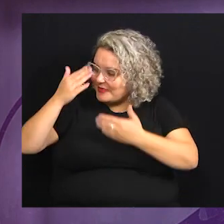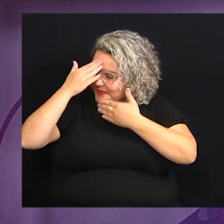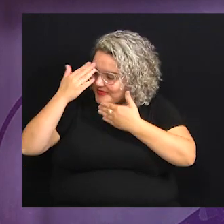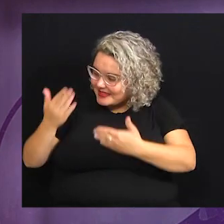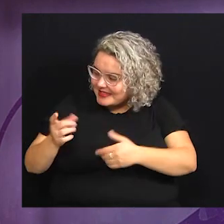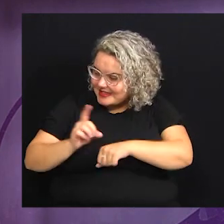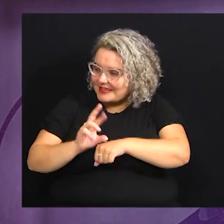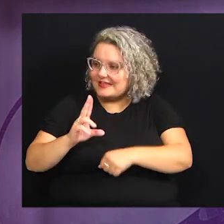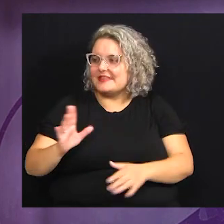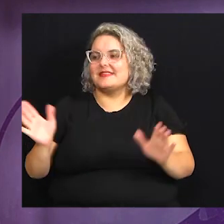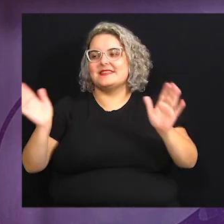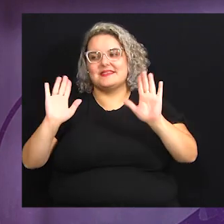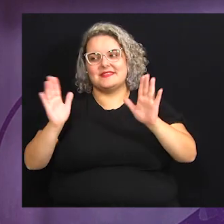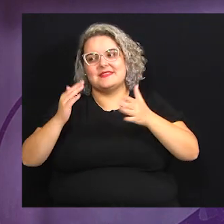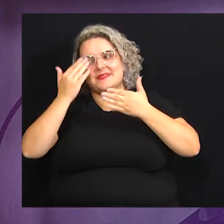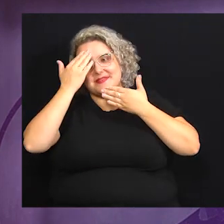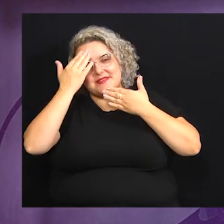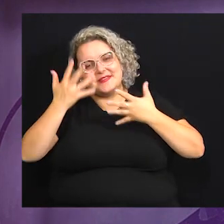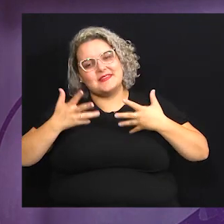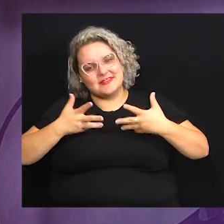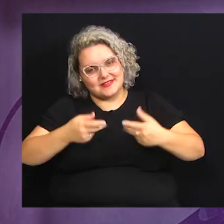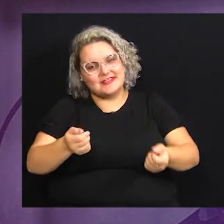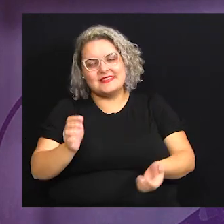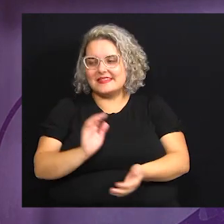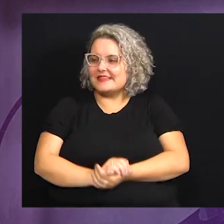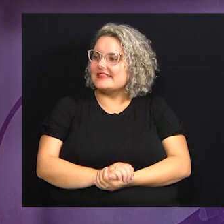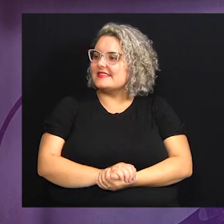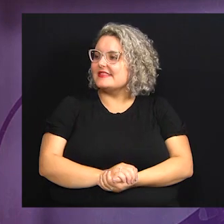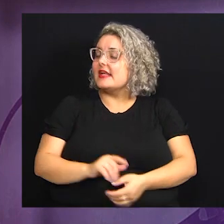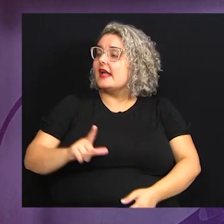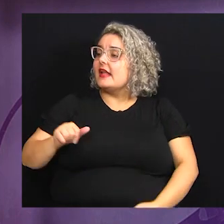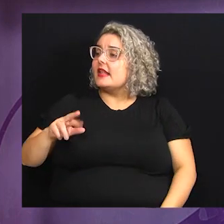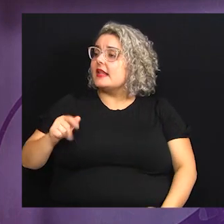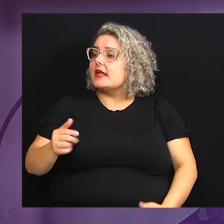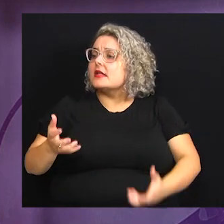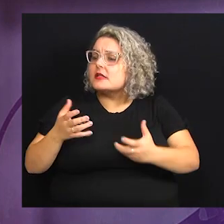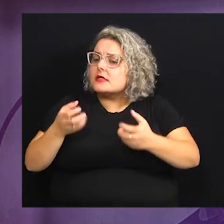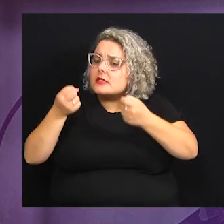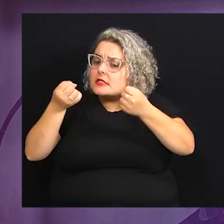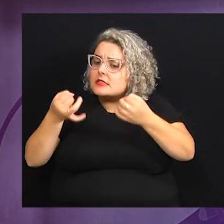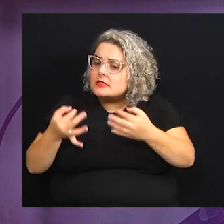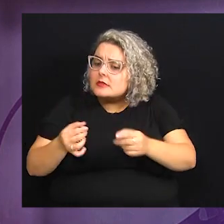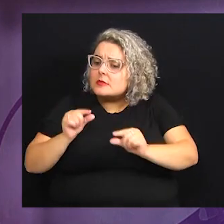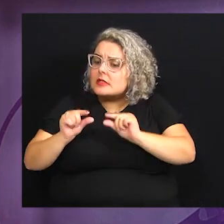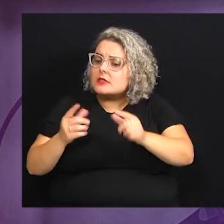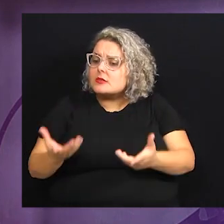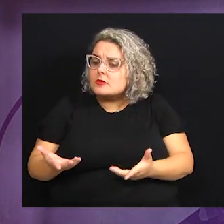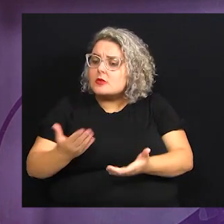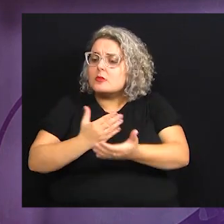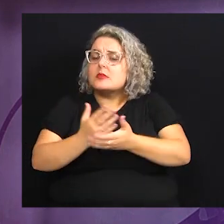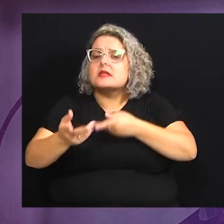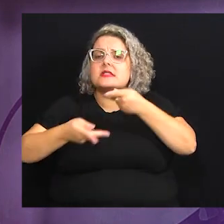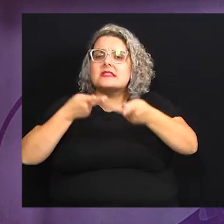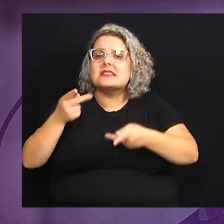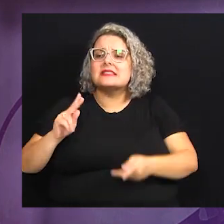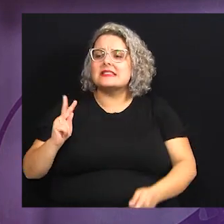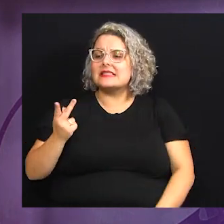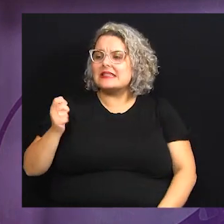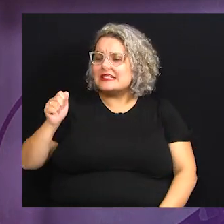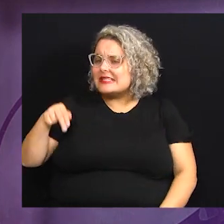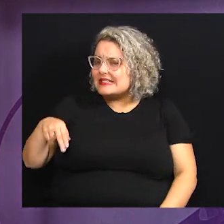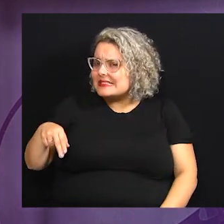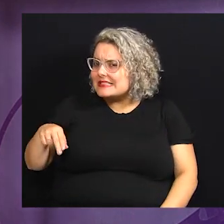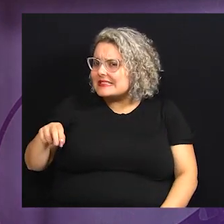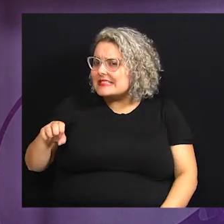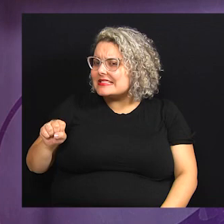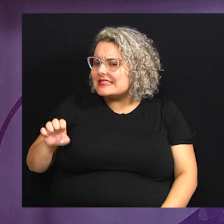viu? Olá, obrigada pelo convite. Lara, eu queria que você explicasse, então já começar falando, né,